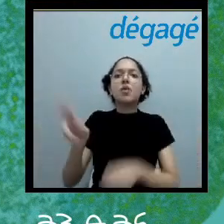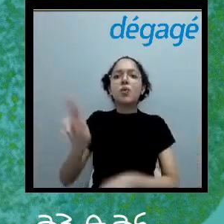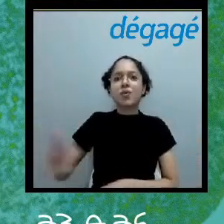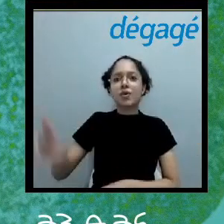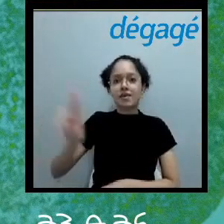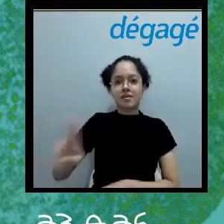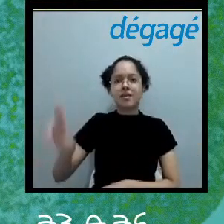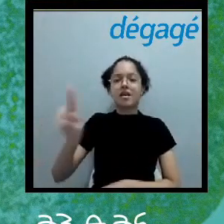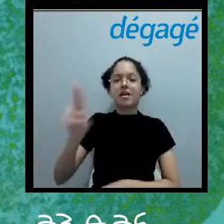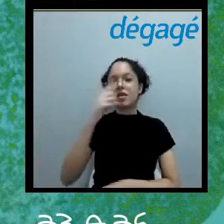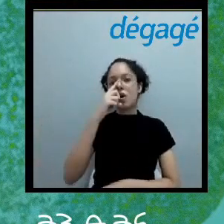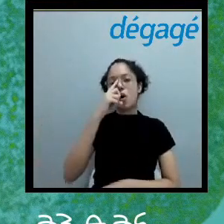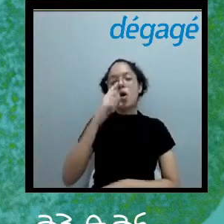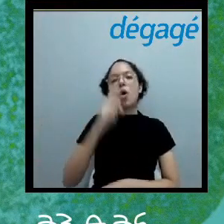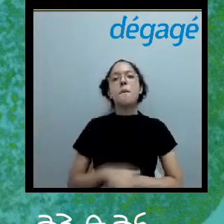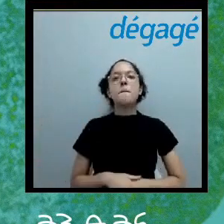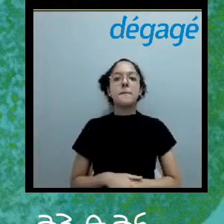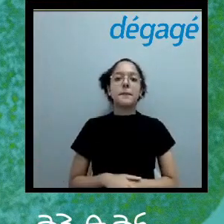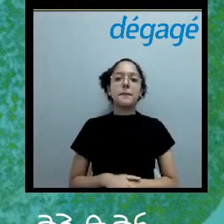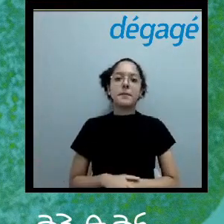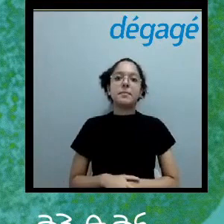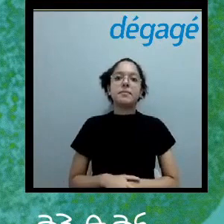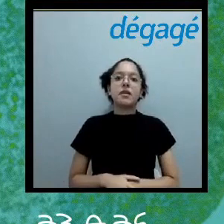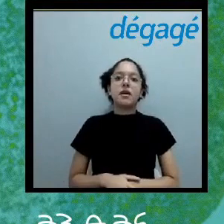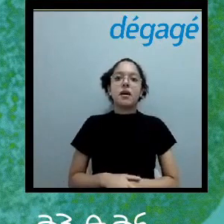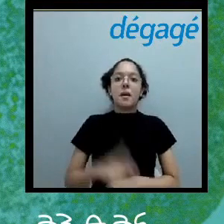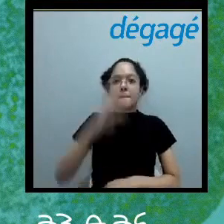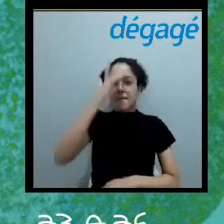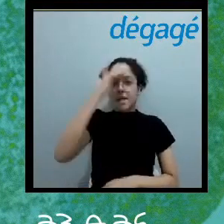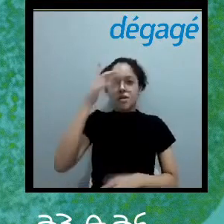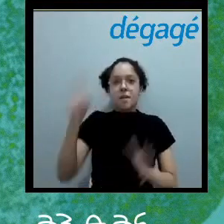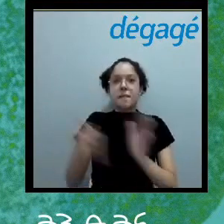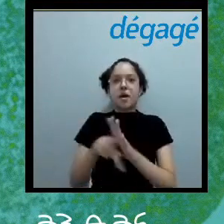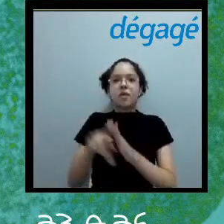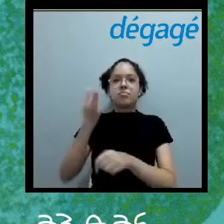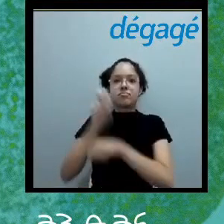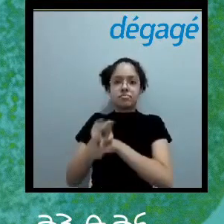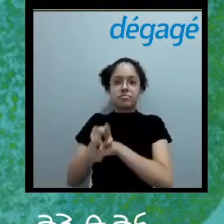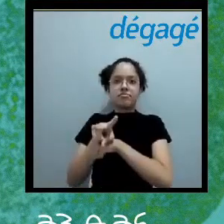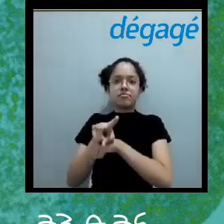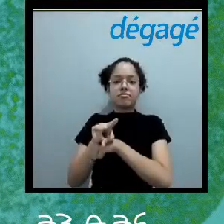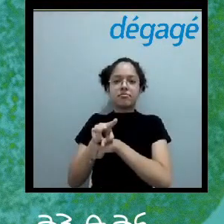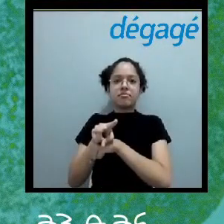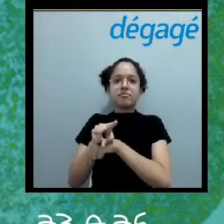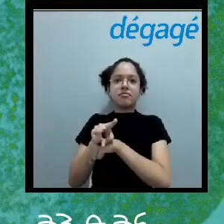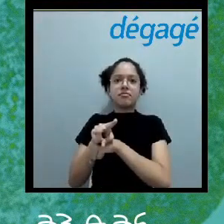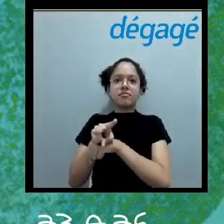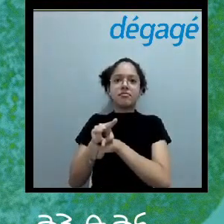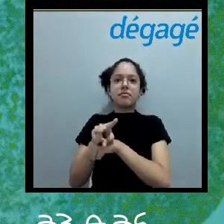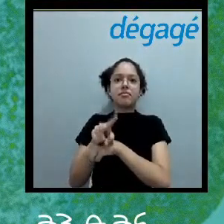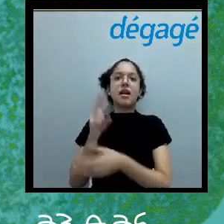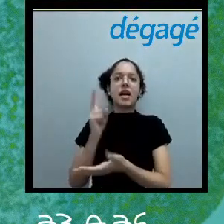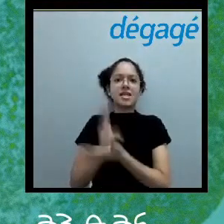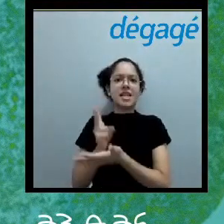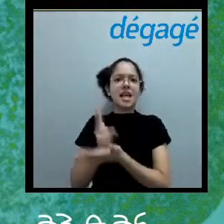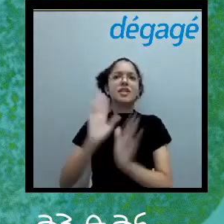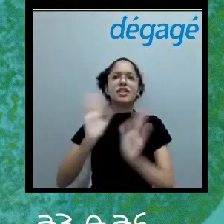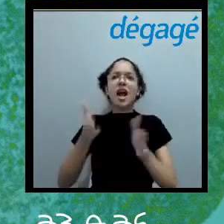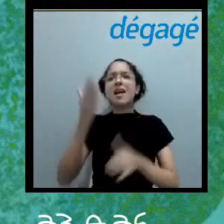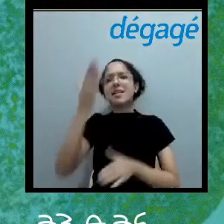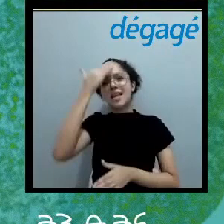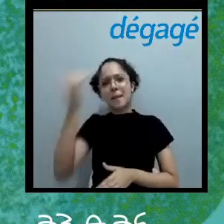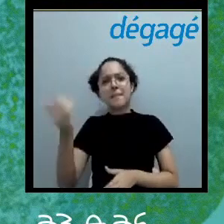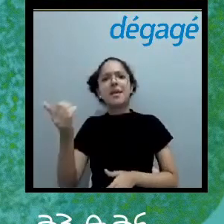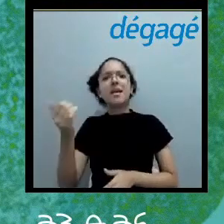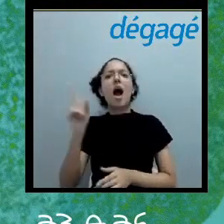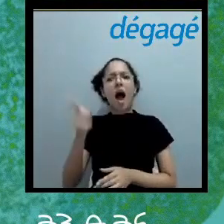E aí lá aqueles os vigilantes, eles já sabendo do projeto, eles sempre abriam lá, é para o trabalho com as mães. Eles já abriam